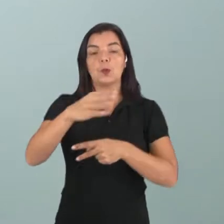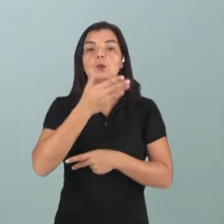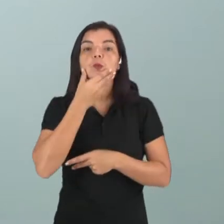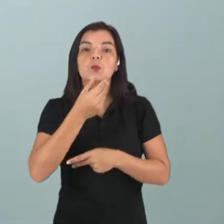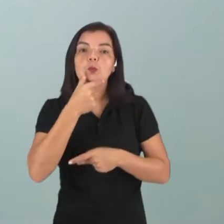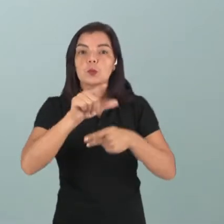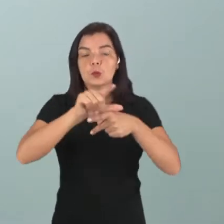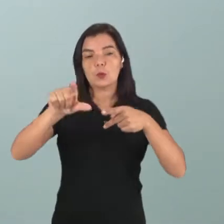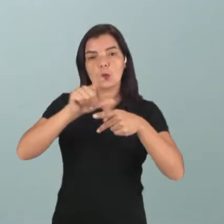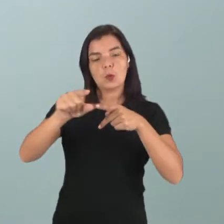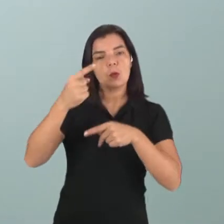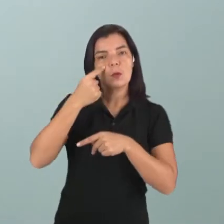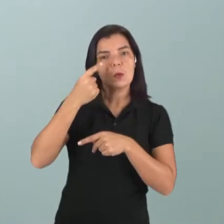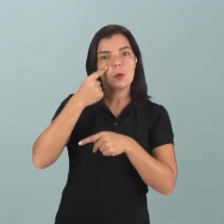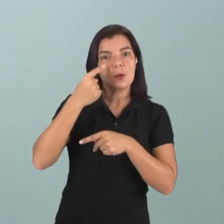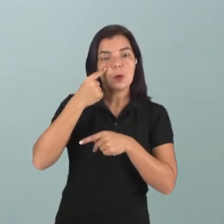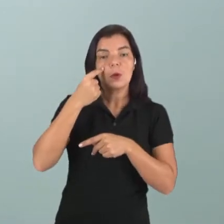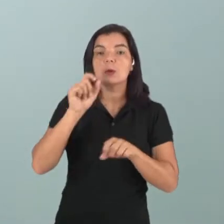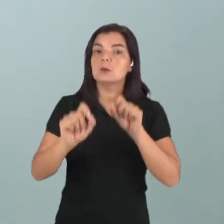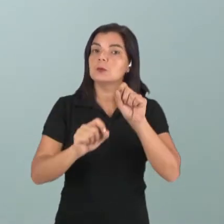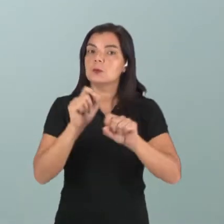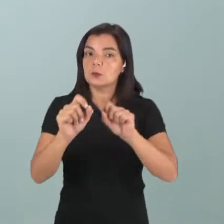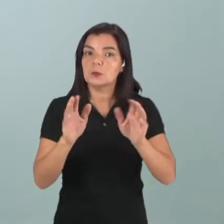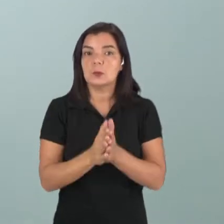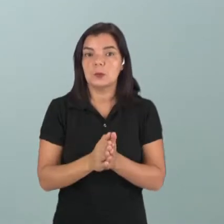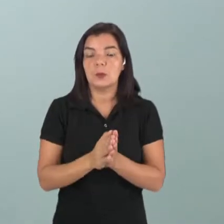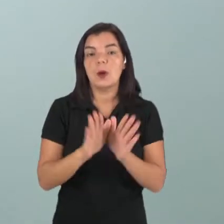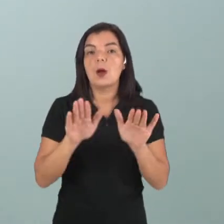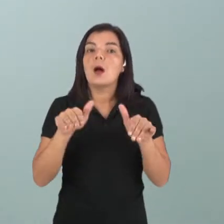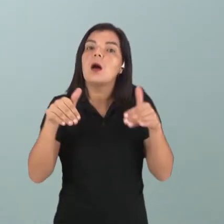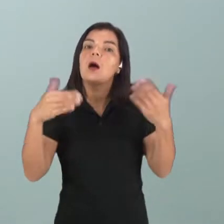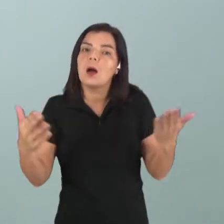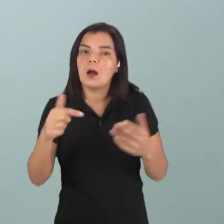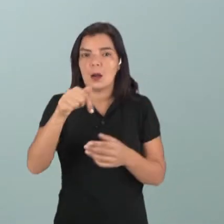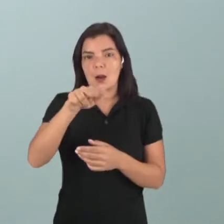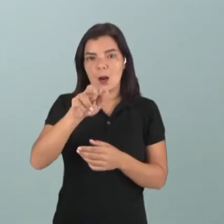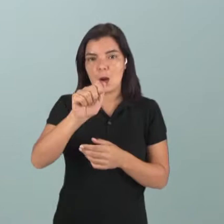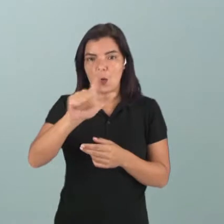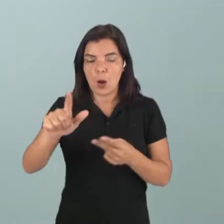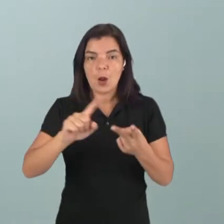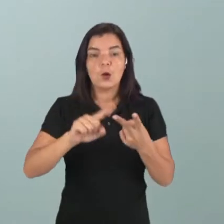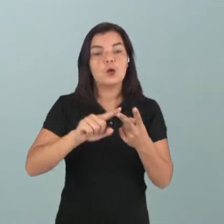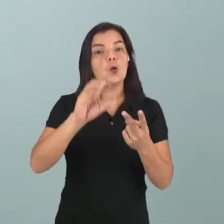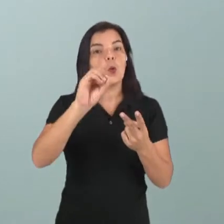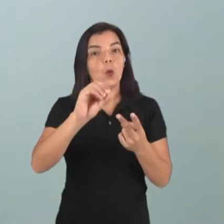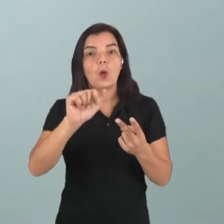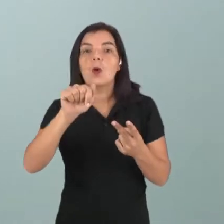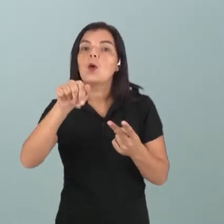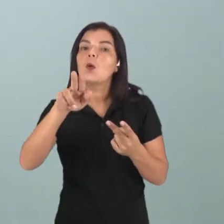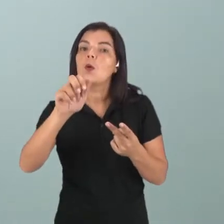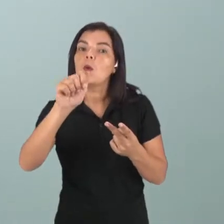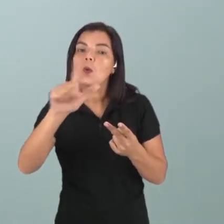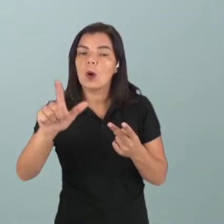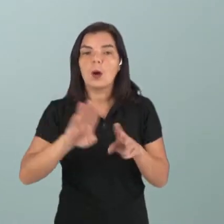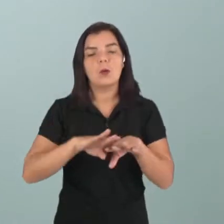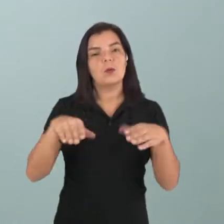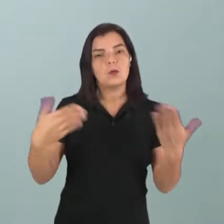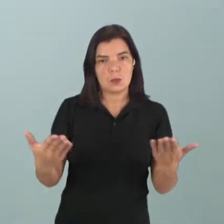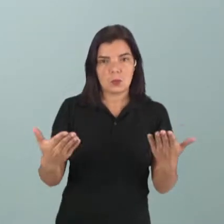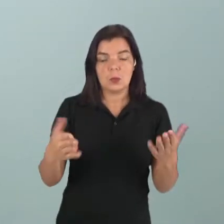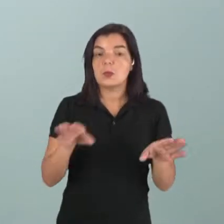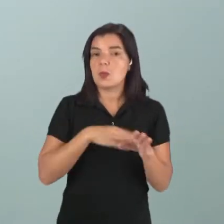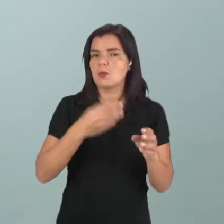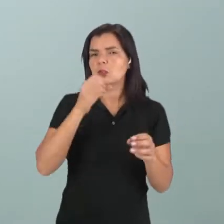masculino, eu tenho opção, que ele é masculino, eu tenho opção a qual e o qual. Mas ele é masculino, então eu vou ficar com o